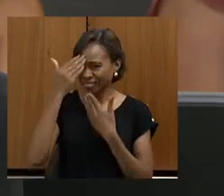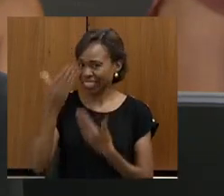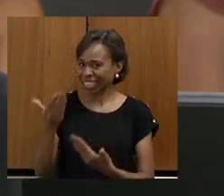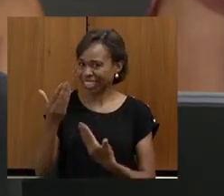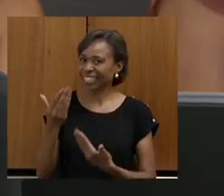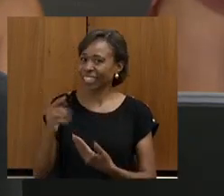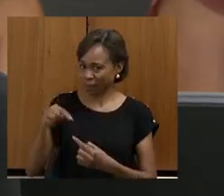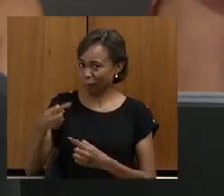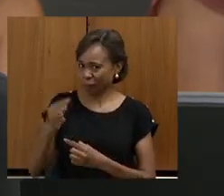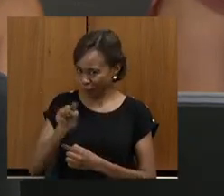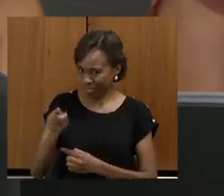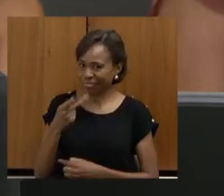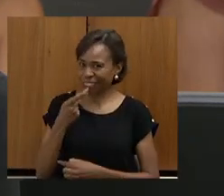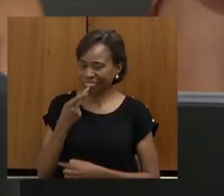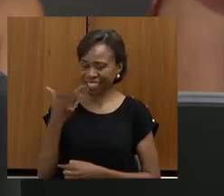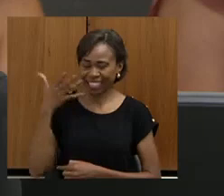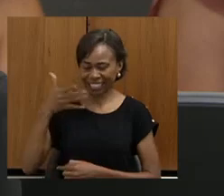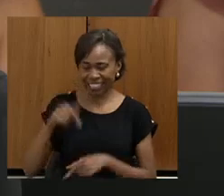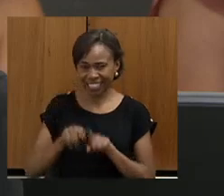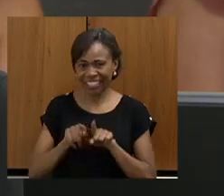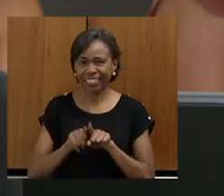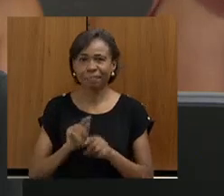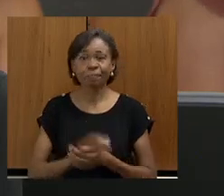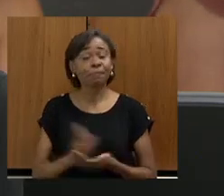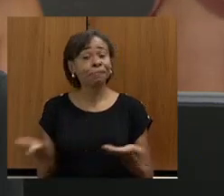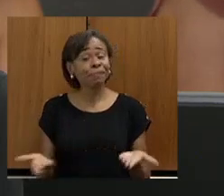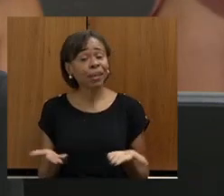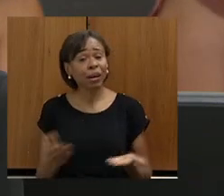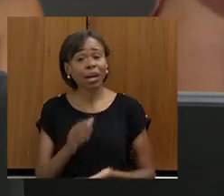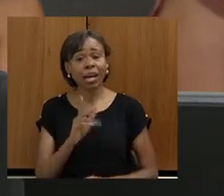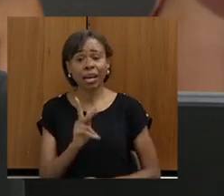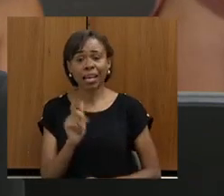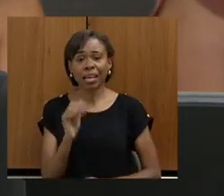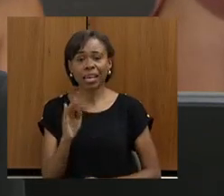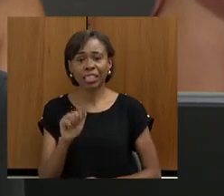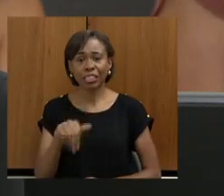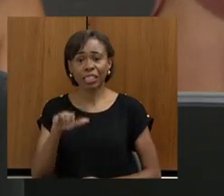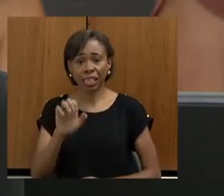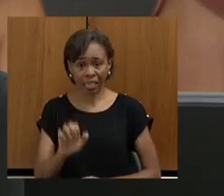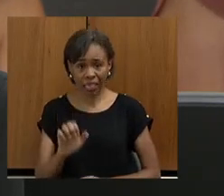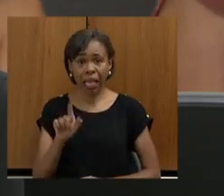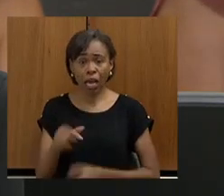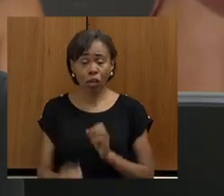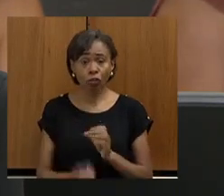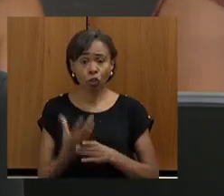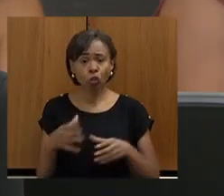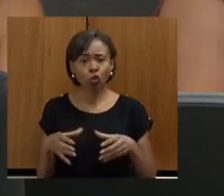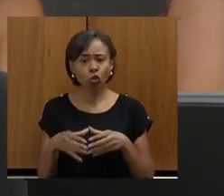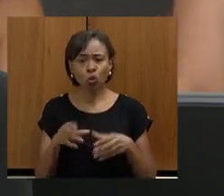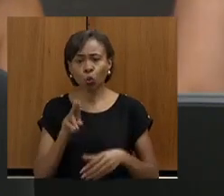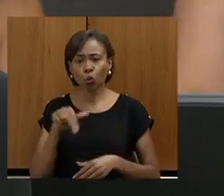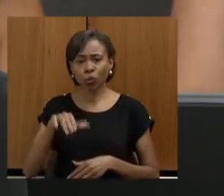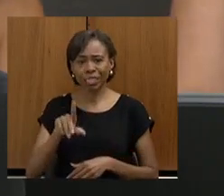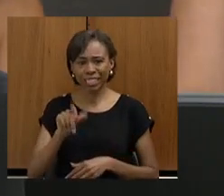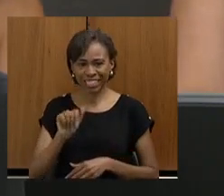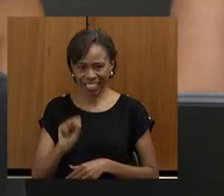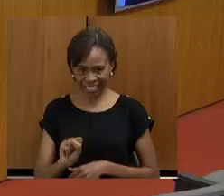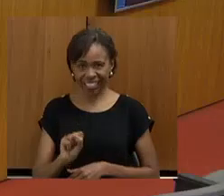daqui a pouco você vai ter o uso da palavra aqui também. Vou passar para a Catiane Ferreira, que é a fundadora também do Grupo Unidas.